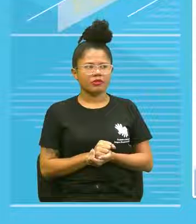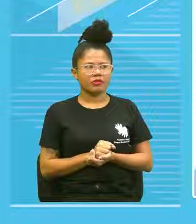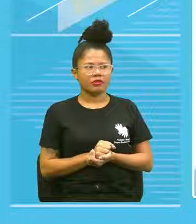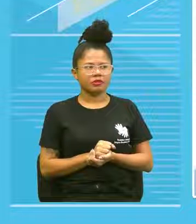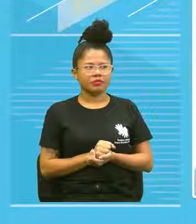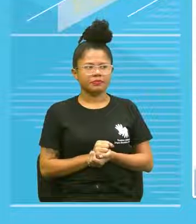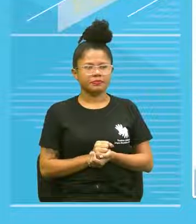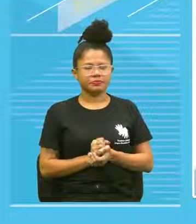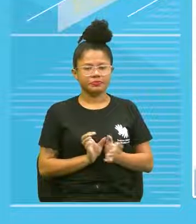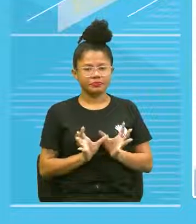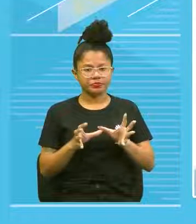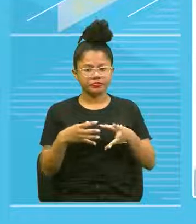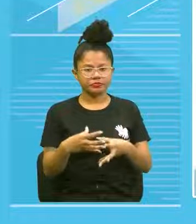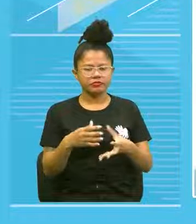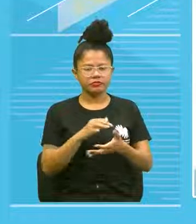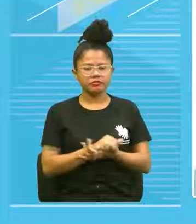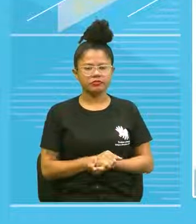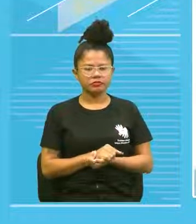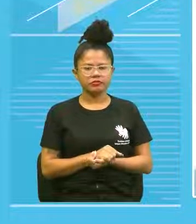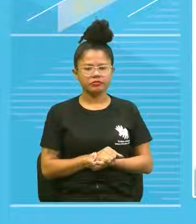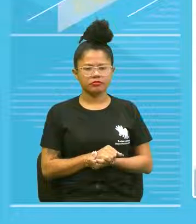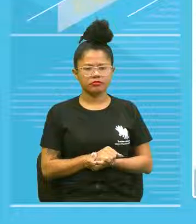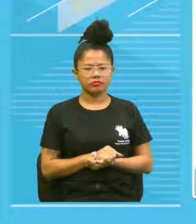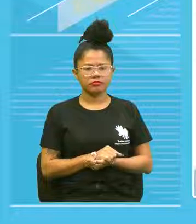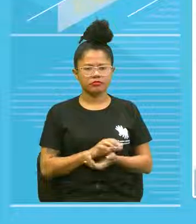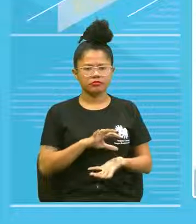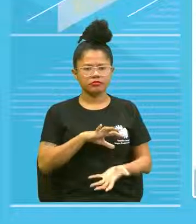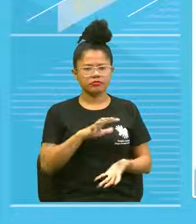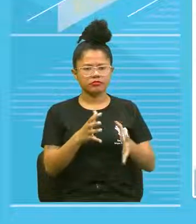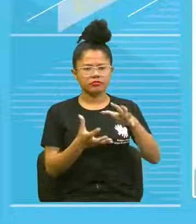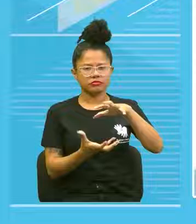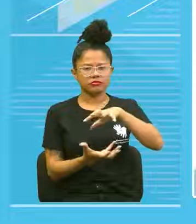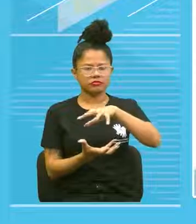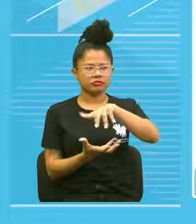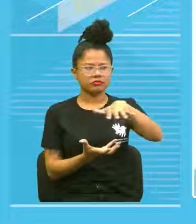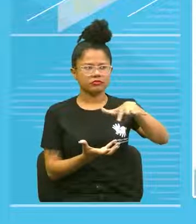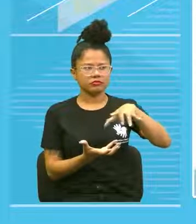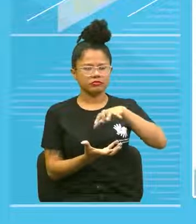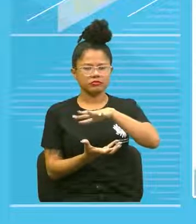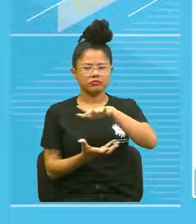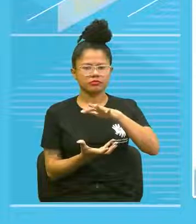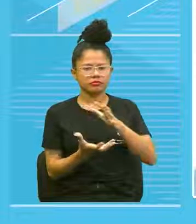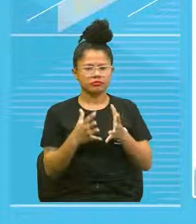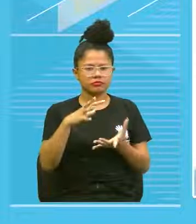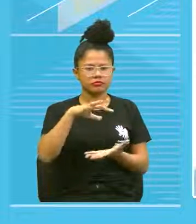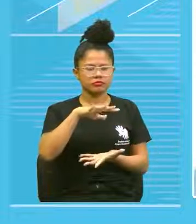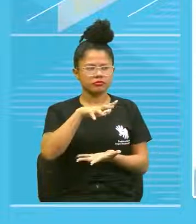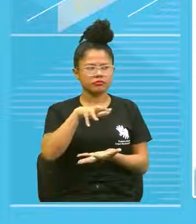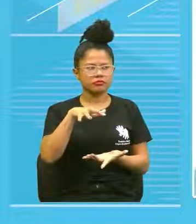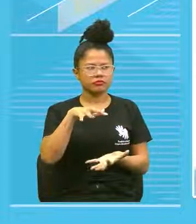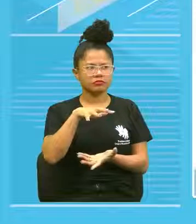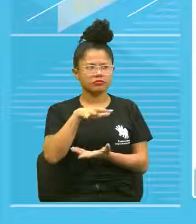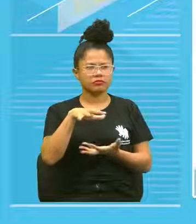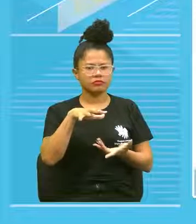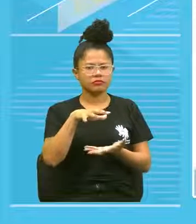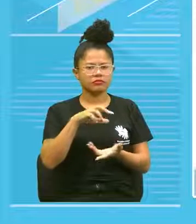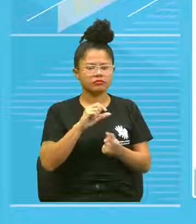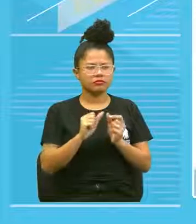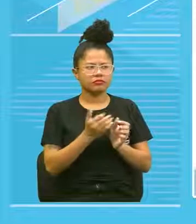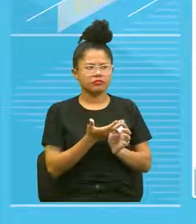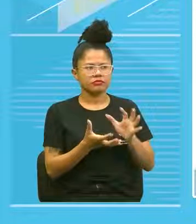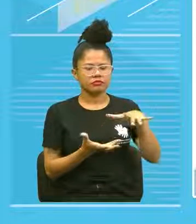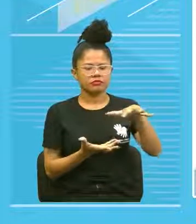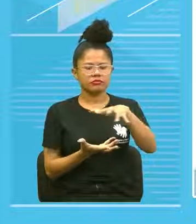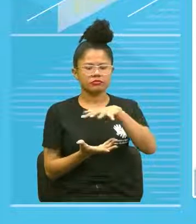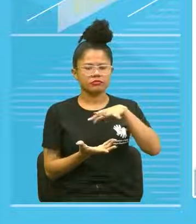o gás a biomassas quais são eles Professor são